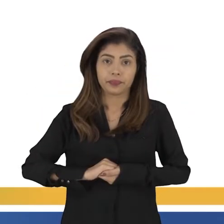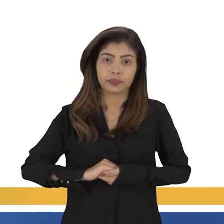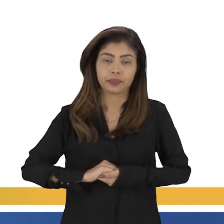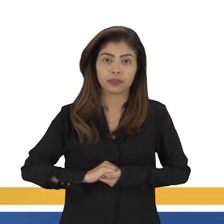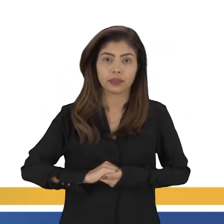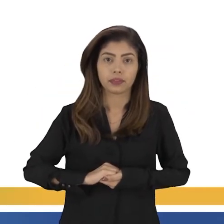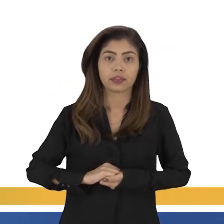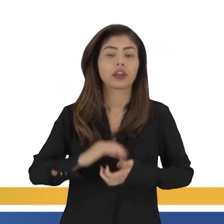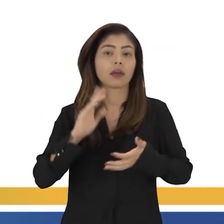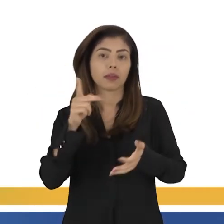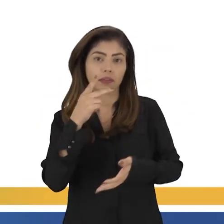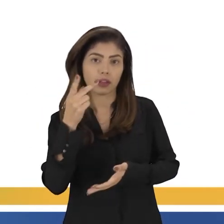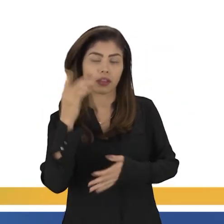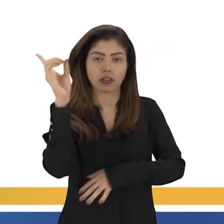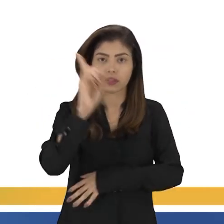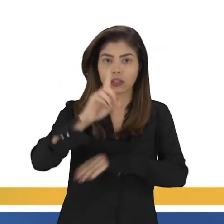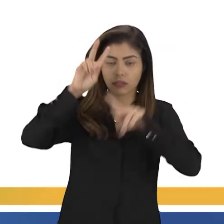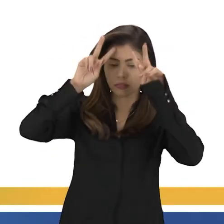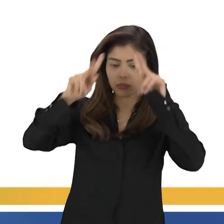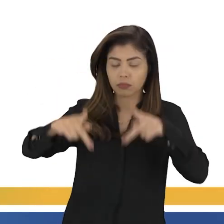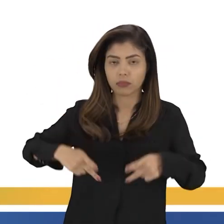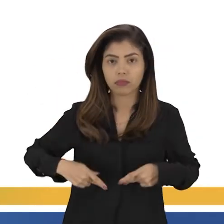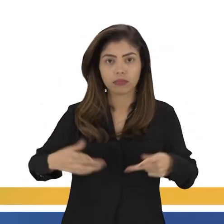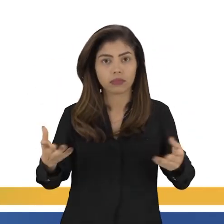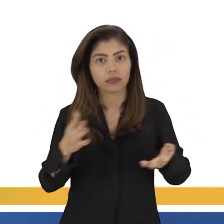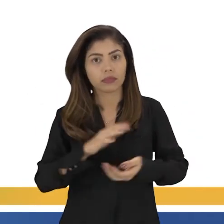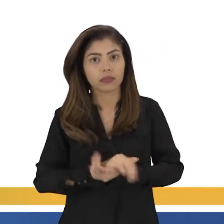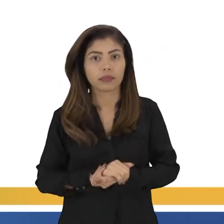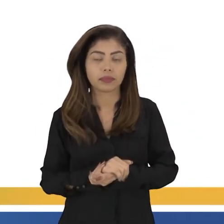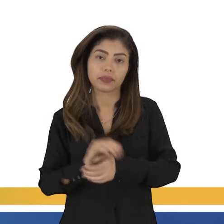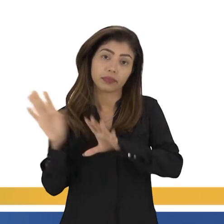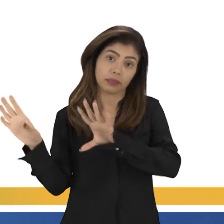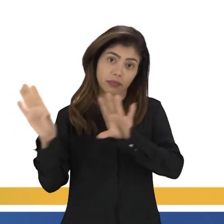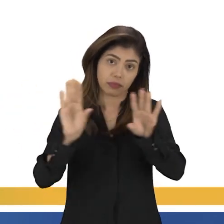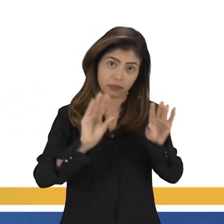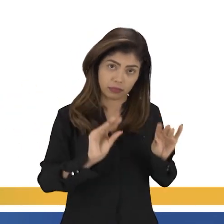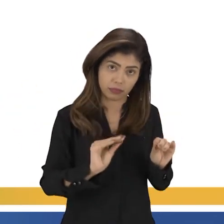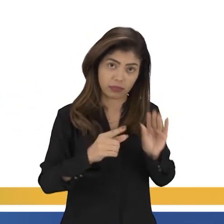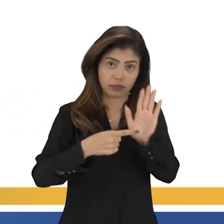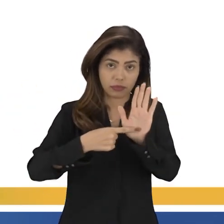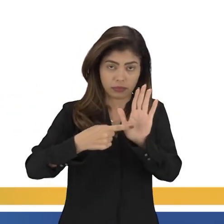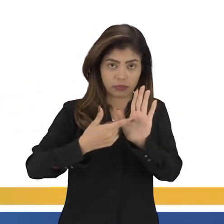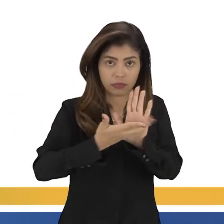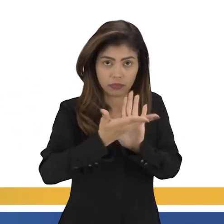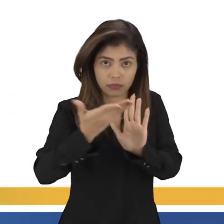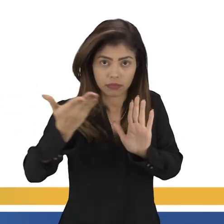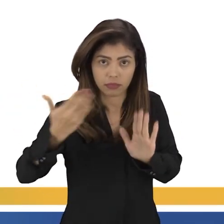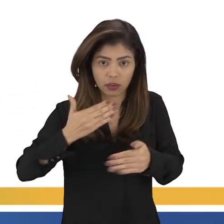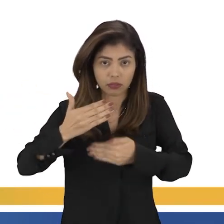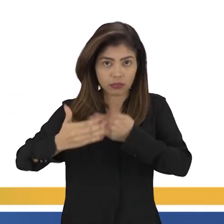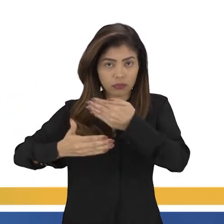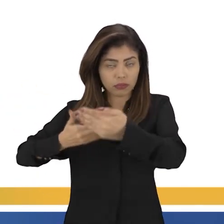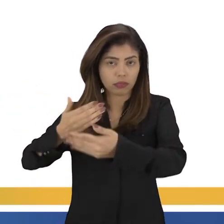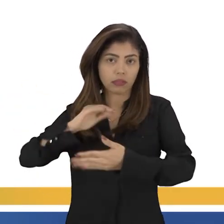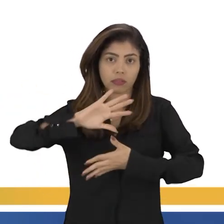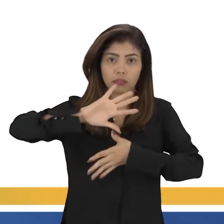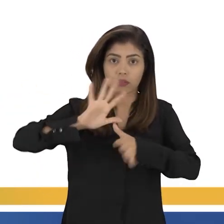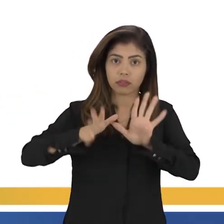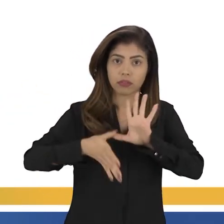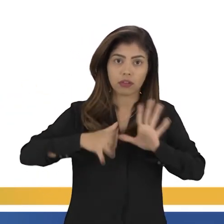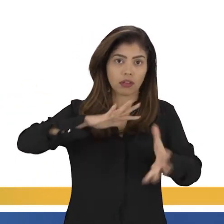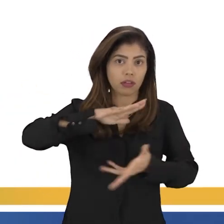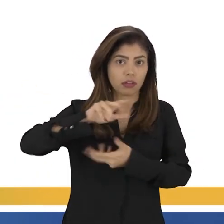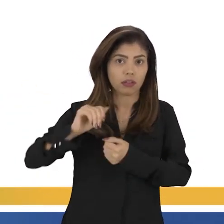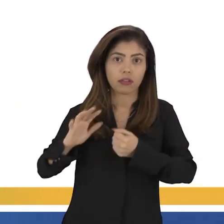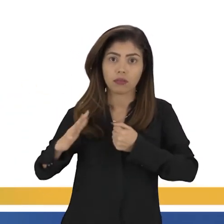humanos. Então, para falar de direitos humanos, eu trouxe um caso que ficou bem evidente durante a pandemia de